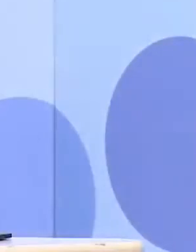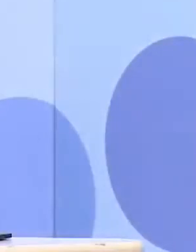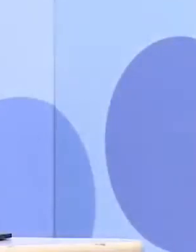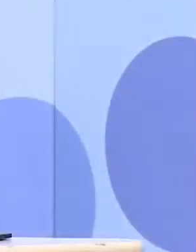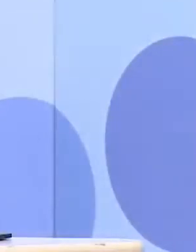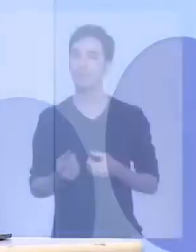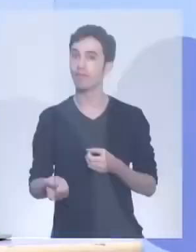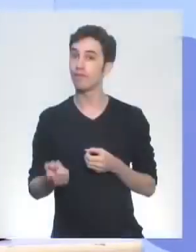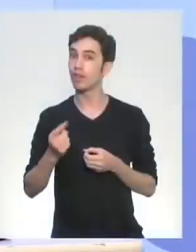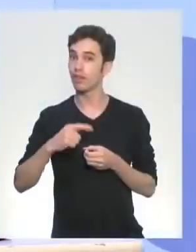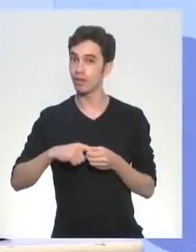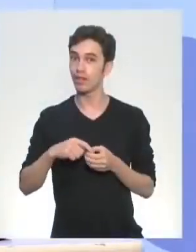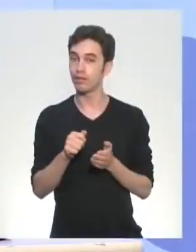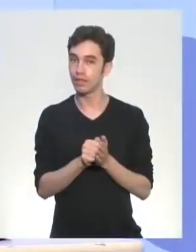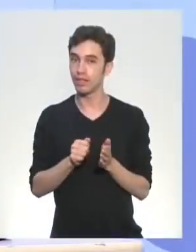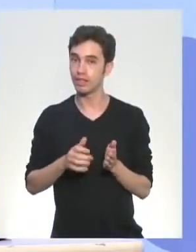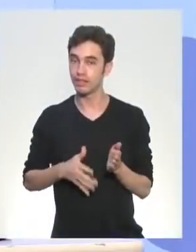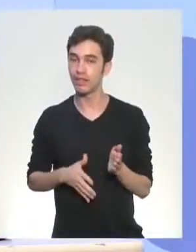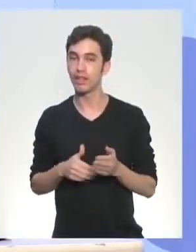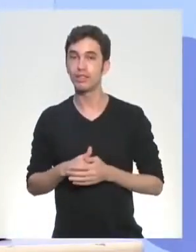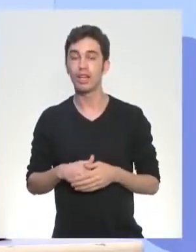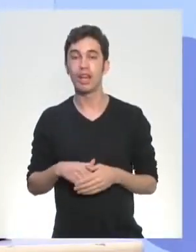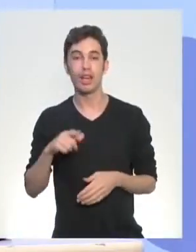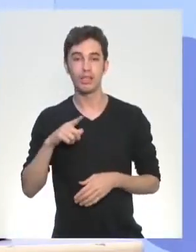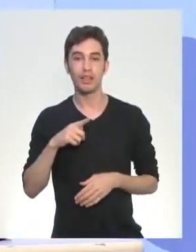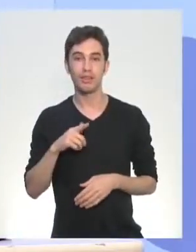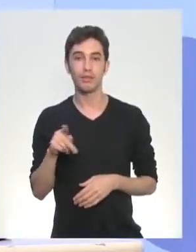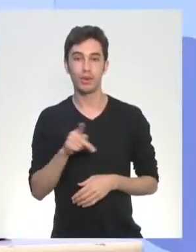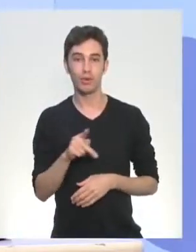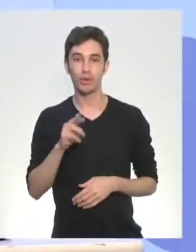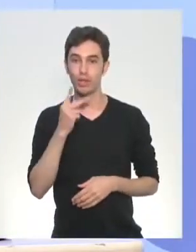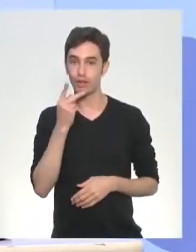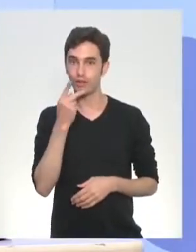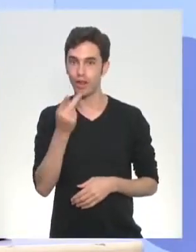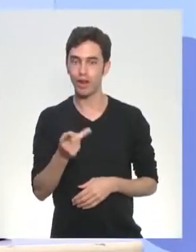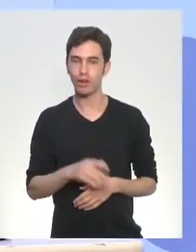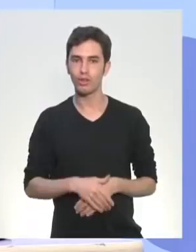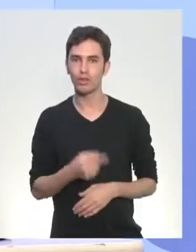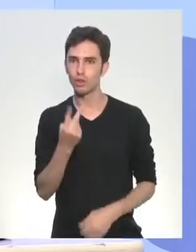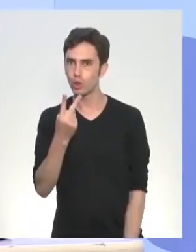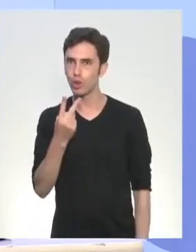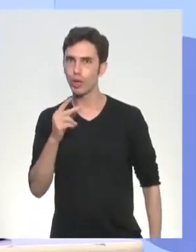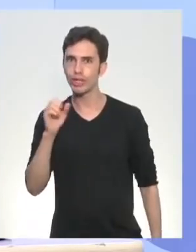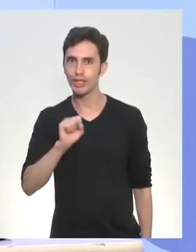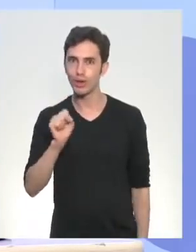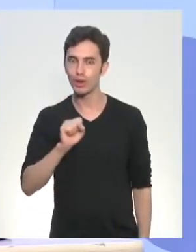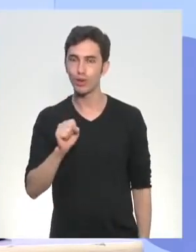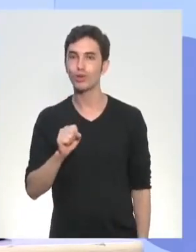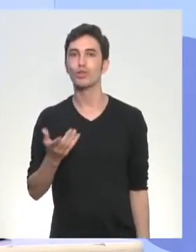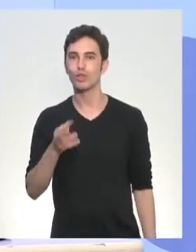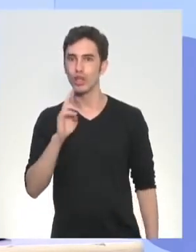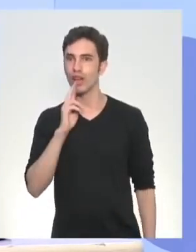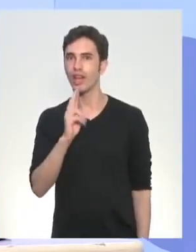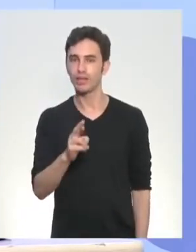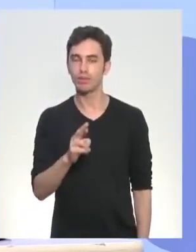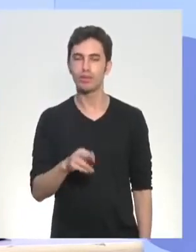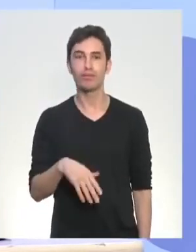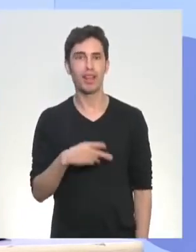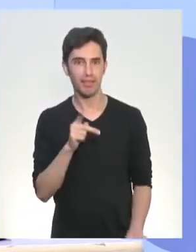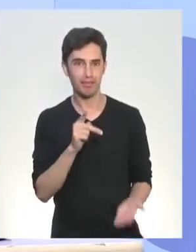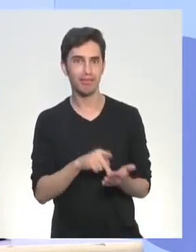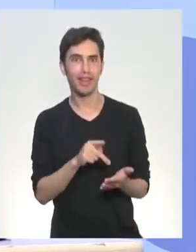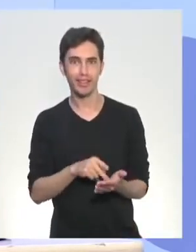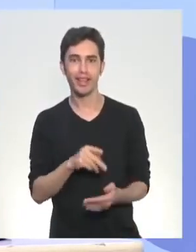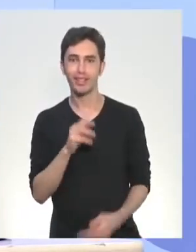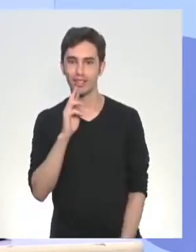don't Voltamos da atividade. E assim como teve um professor aí que comentou 2 segundos e os alunos já mandaram a resposta, é verdade, mandaram